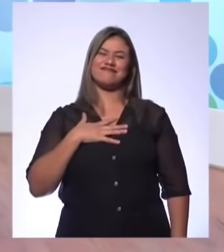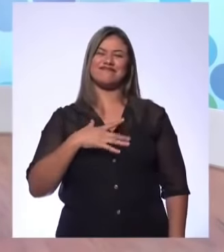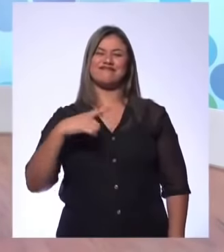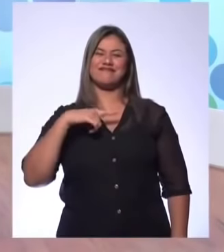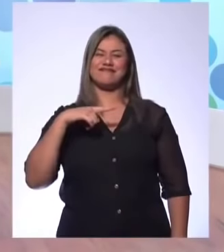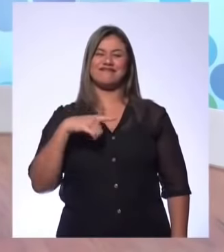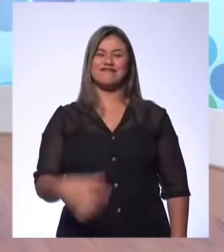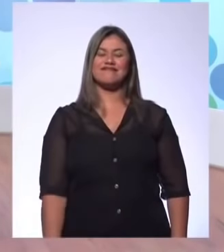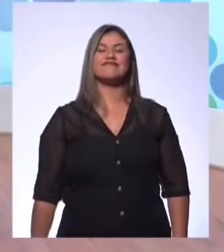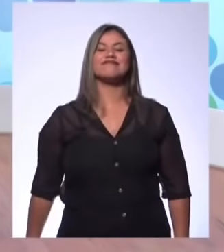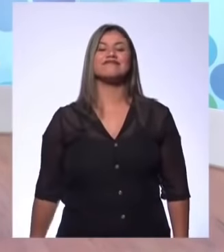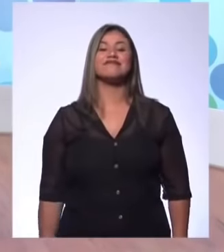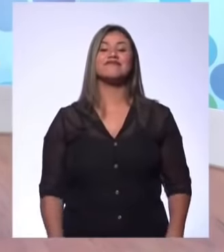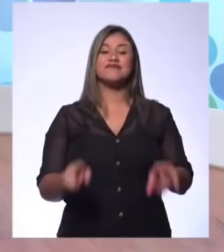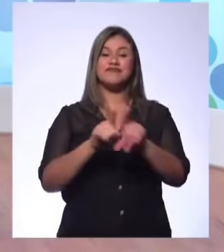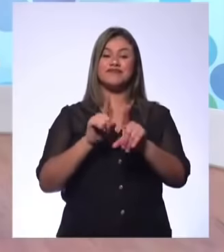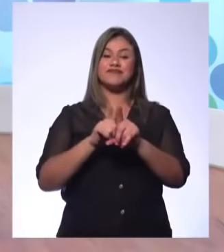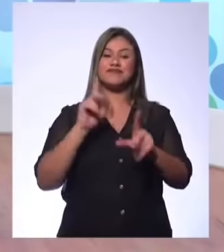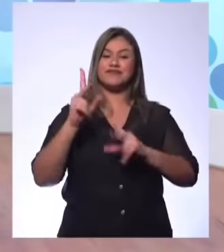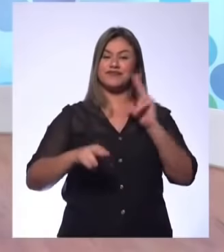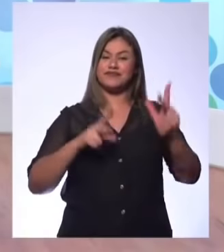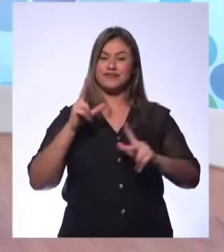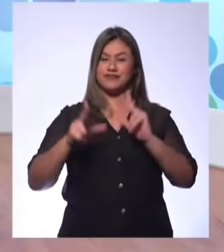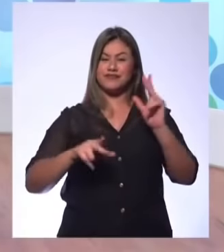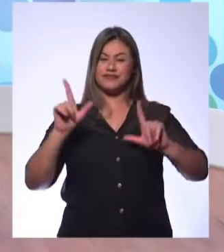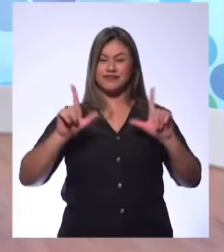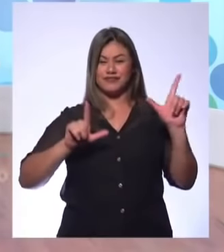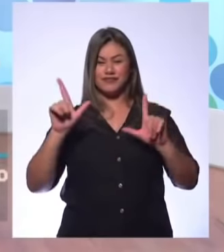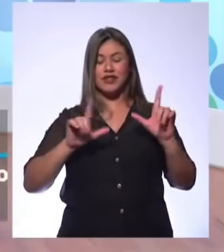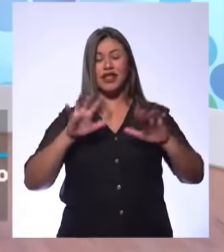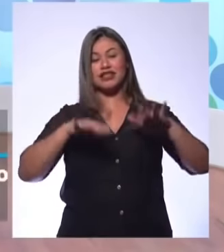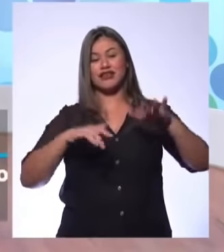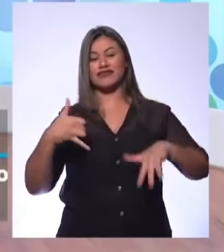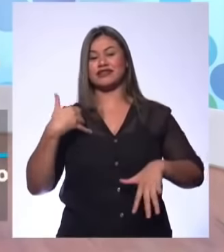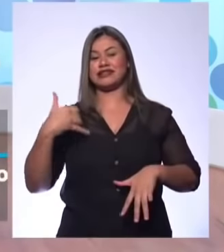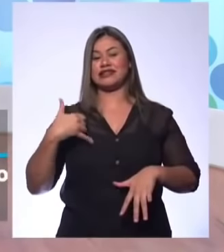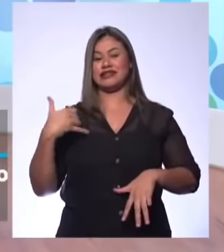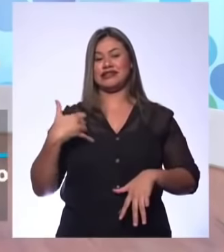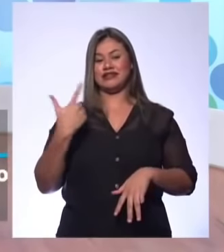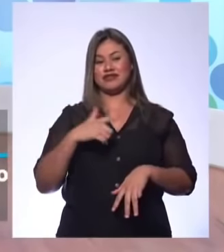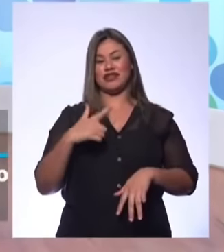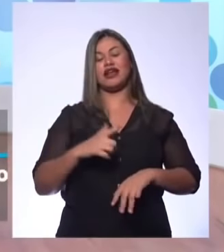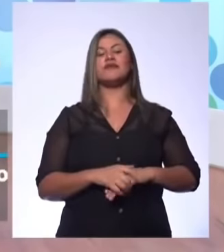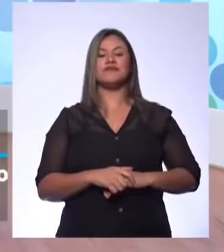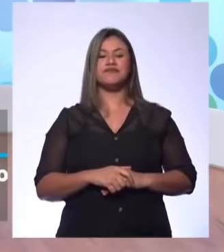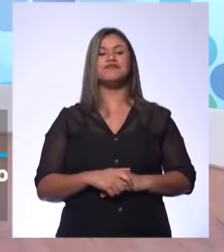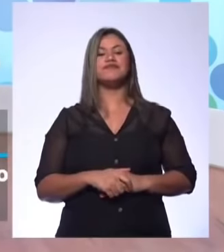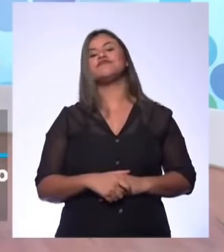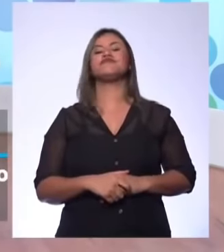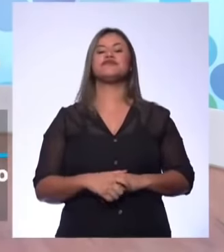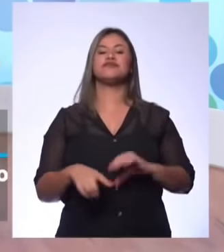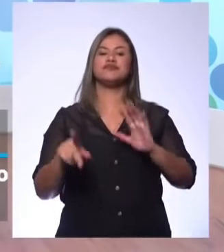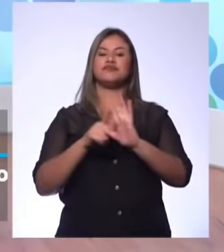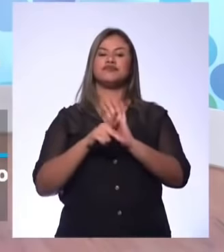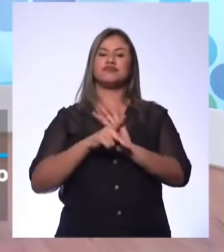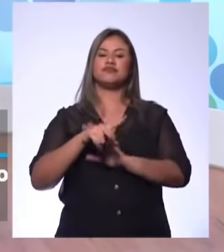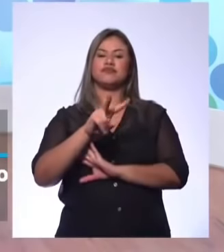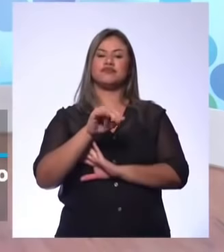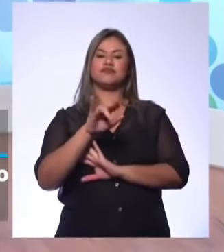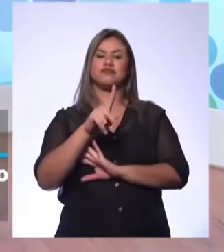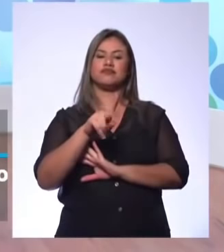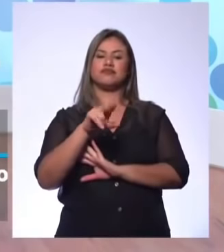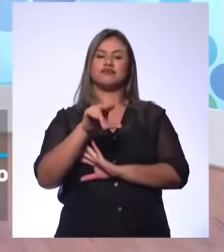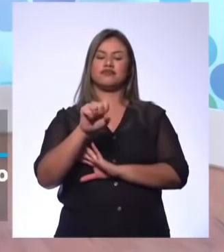também teve uma série de TV que eu acho que não é para a idade de vocês, mas espero que vocês não tenham assistido, mas tem uma série também que fala sobre os vikings.